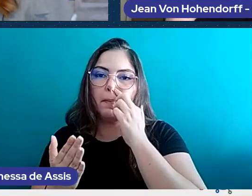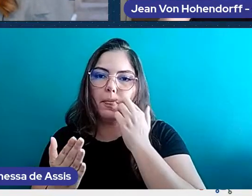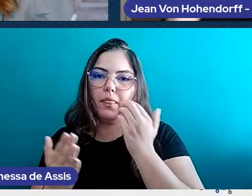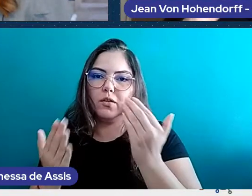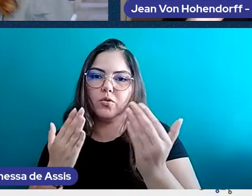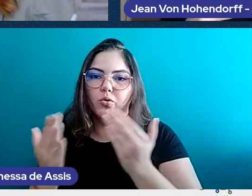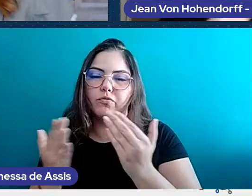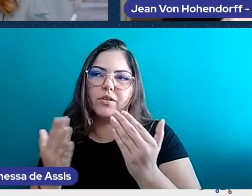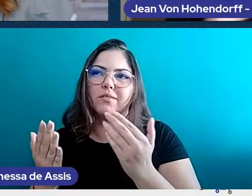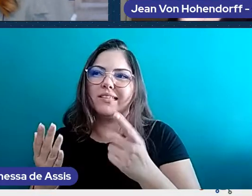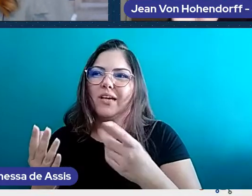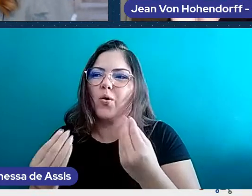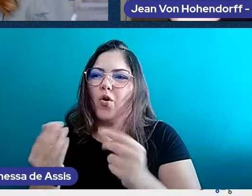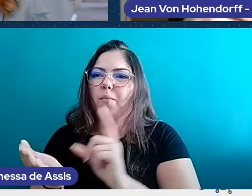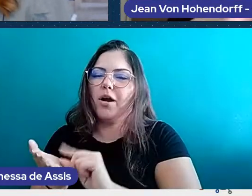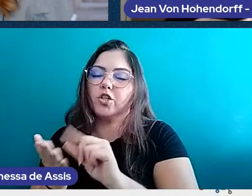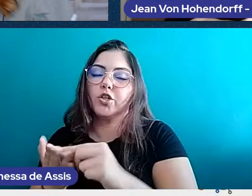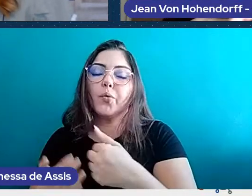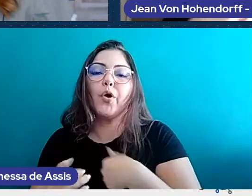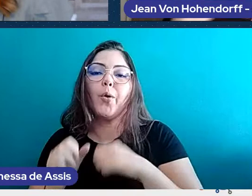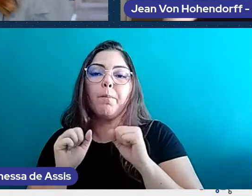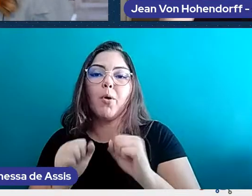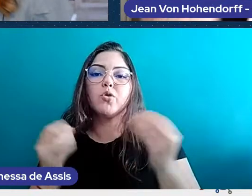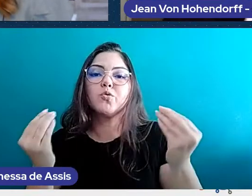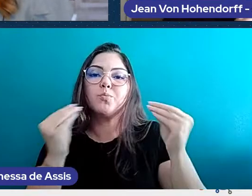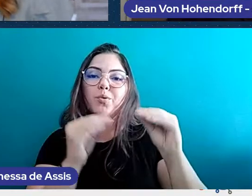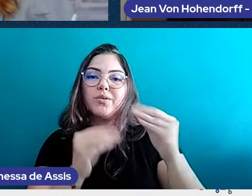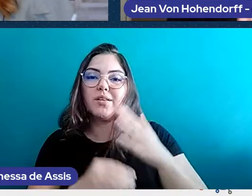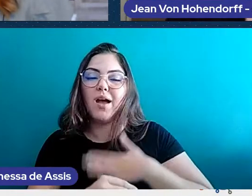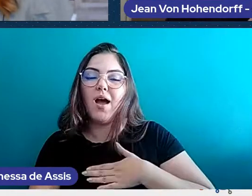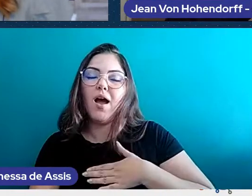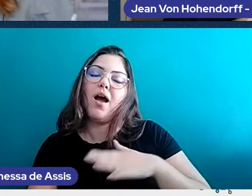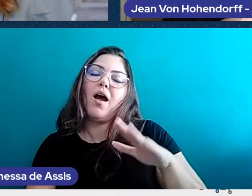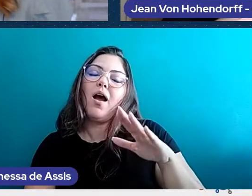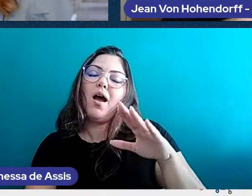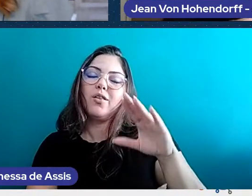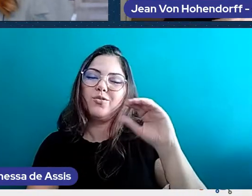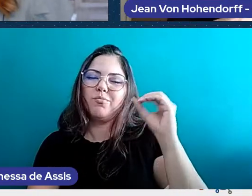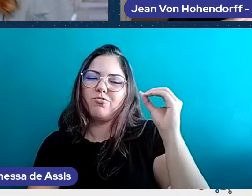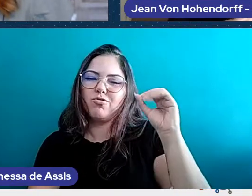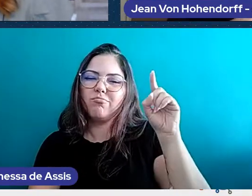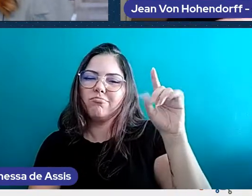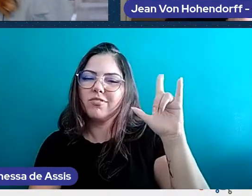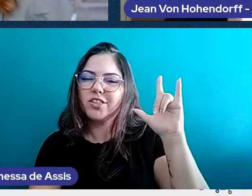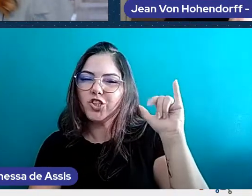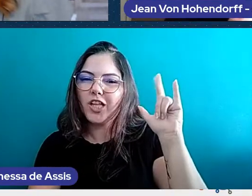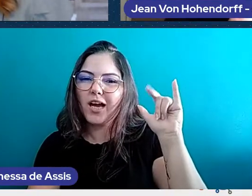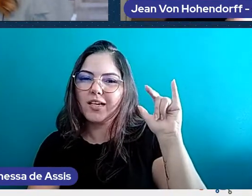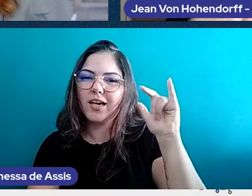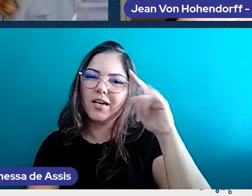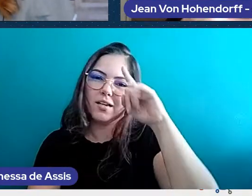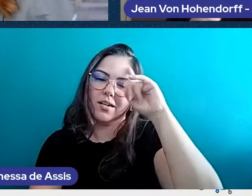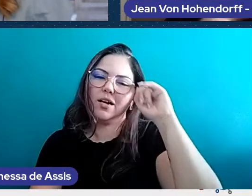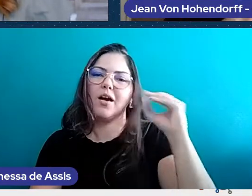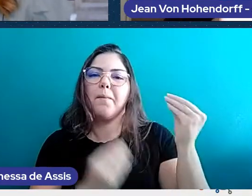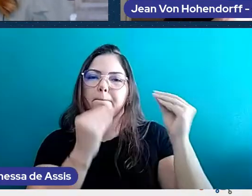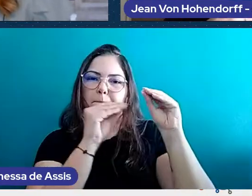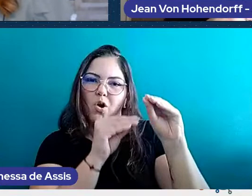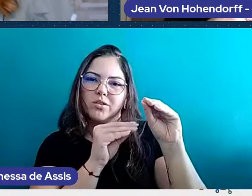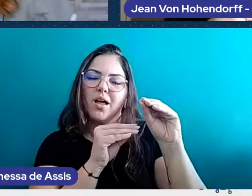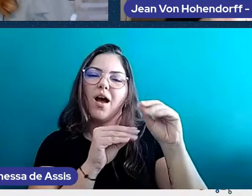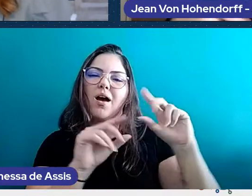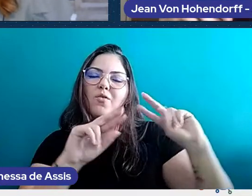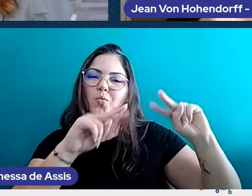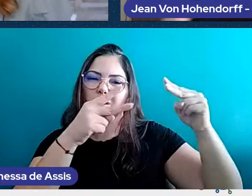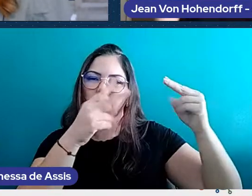meu Instagram já o artigo e o link específico. Também, se alguém quiser me mandar e-mail pedindo, posso mandar para a Joana também. Porque a